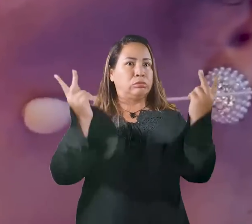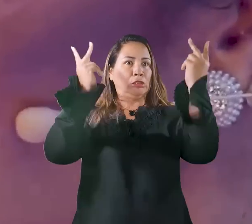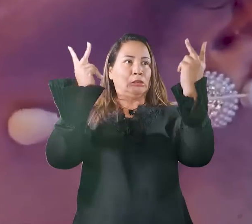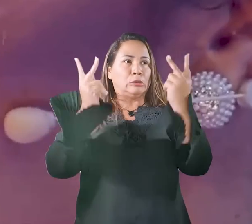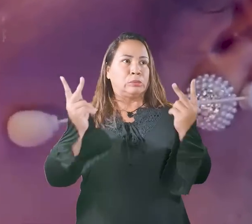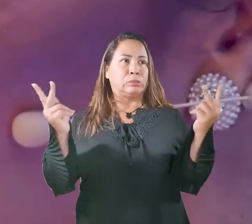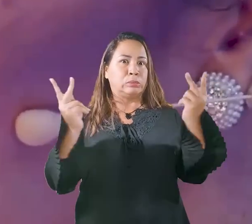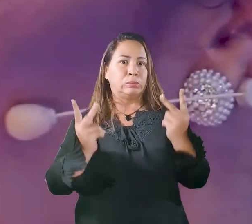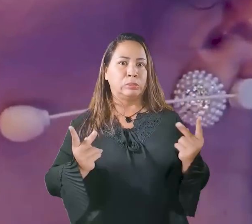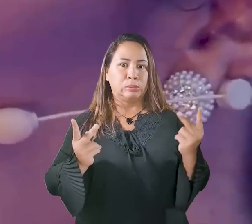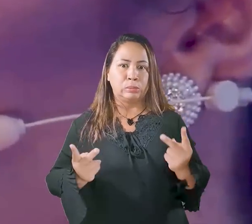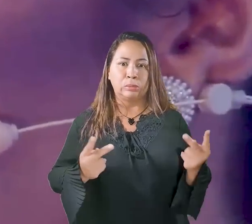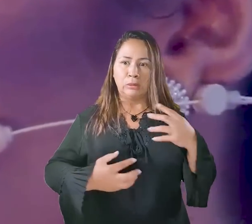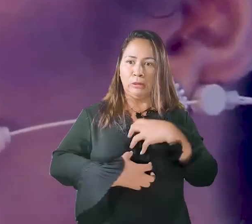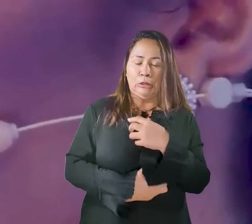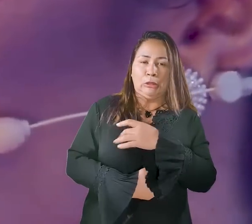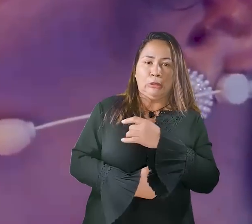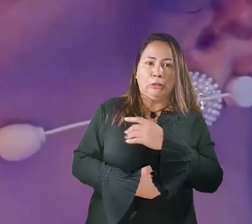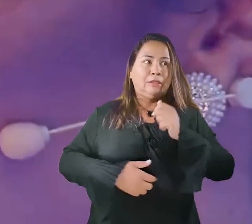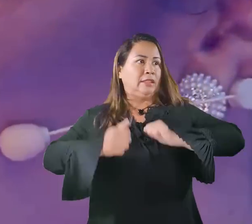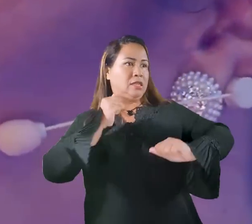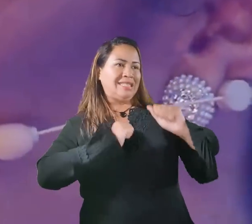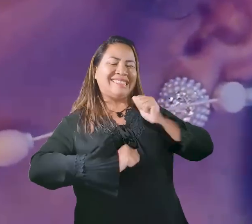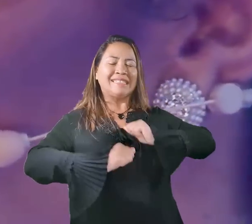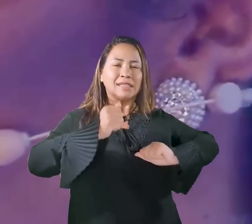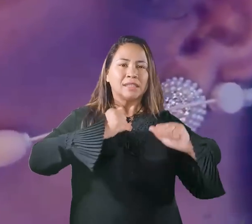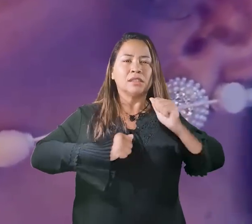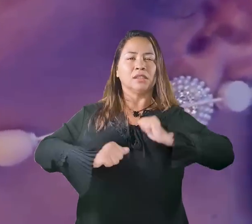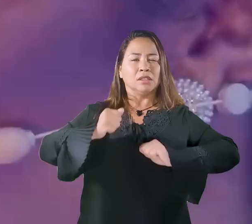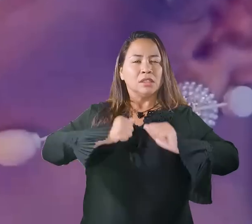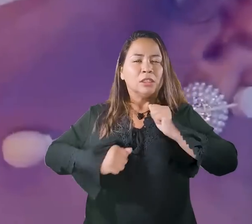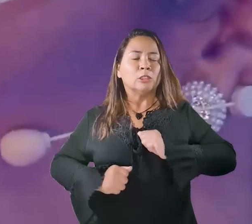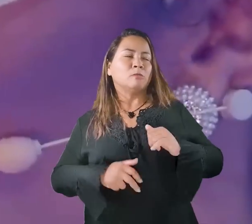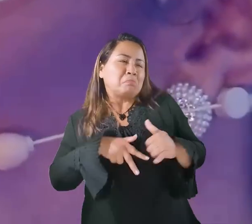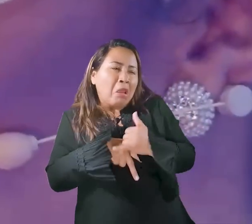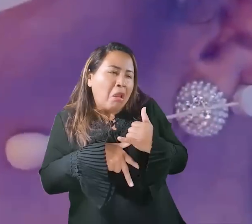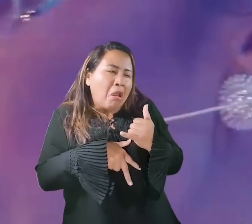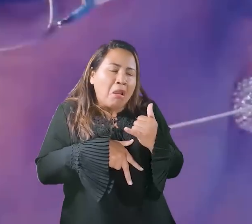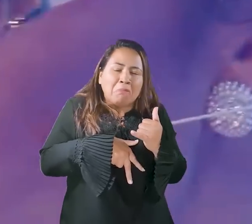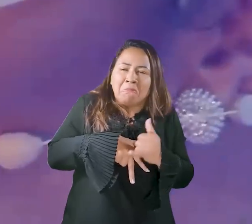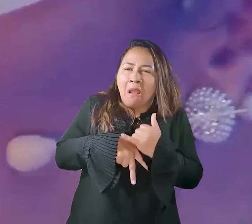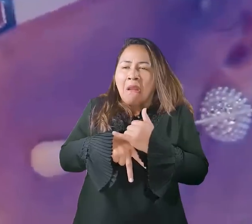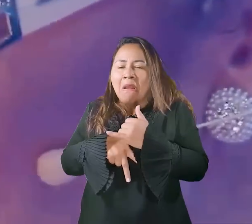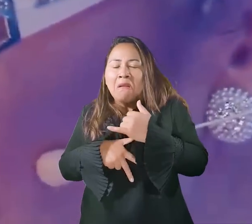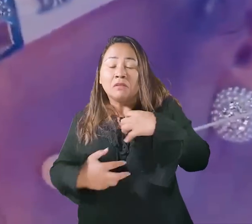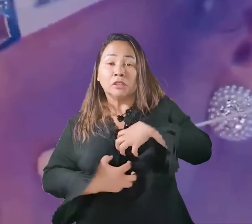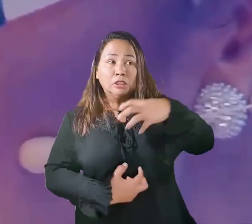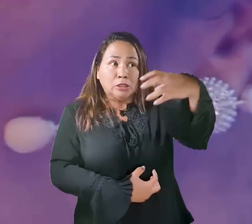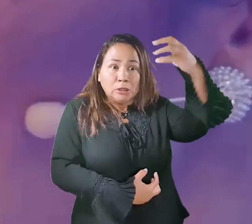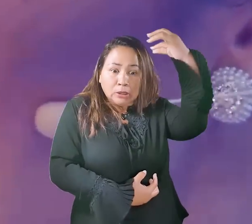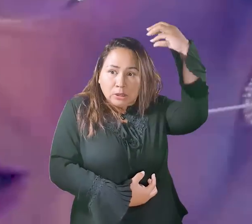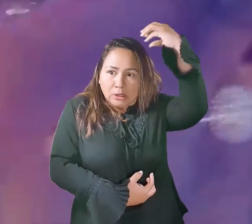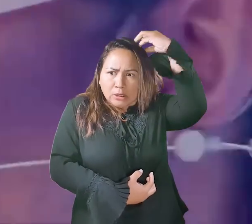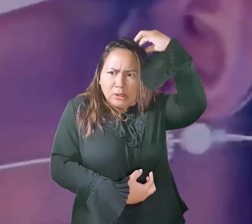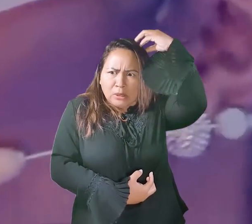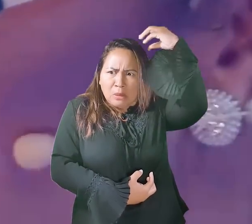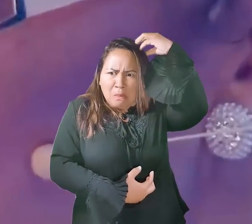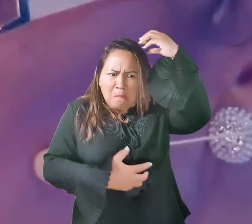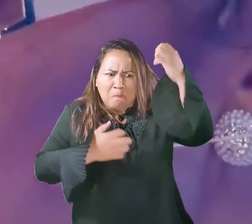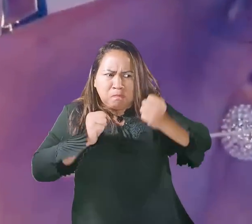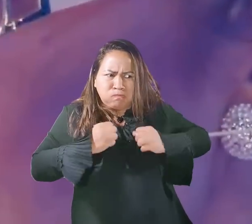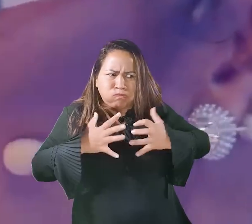Sentimento de medo, de ansiedade, de vitimização, de culpa que algum nível vibra dentro de mim.